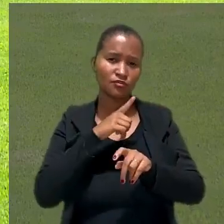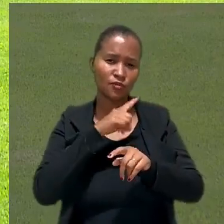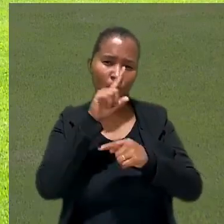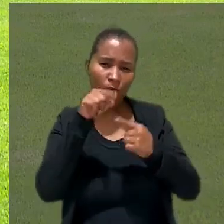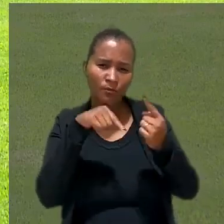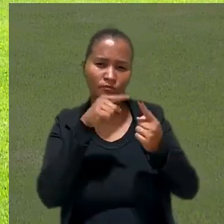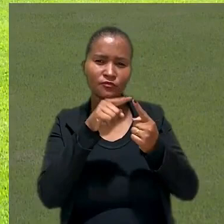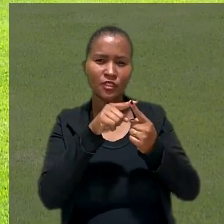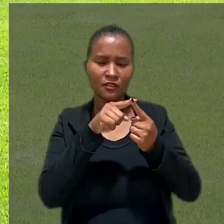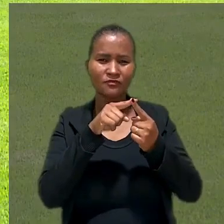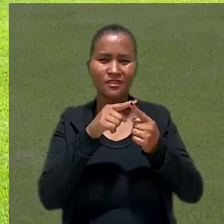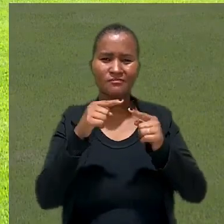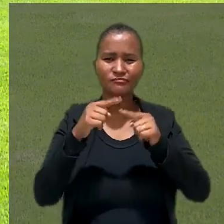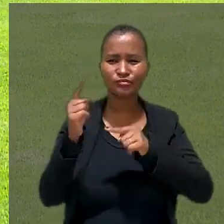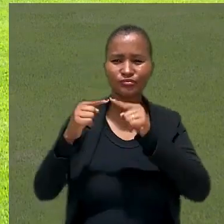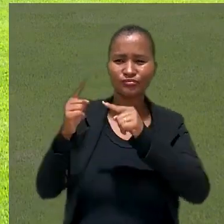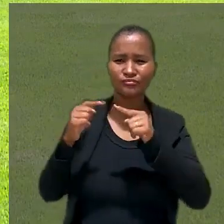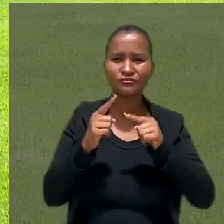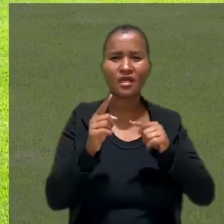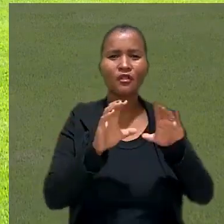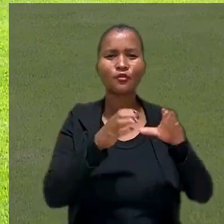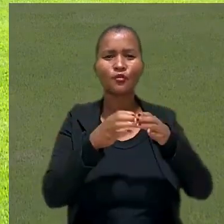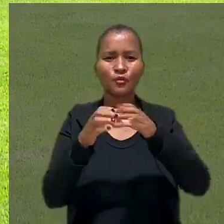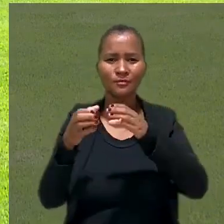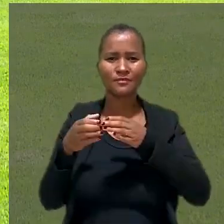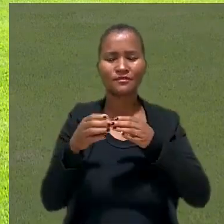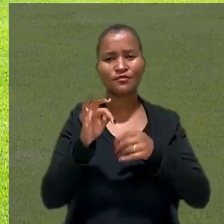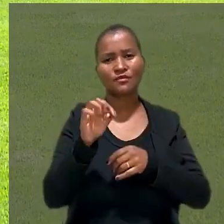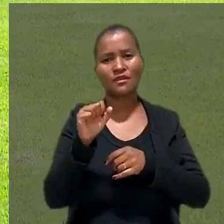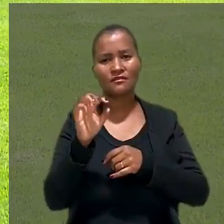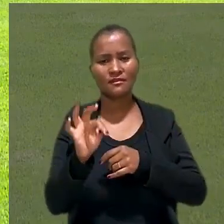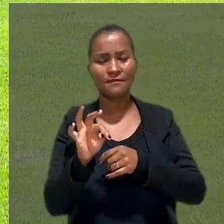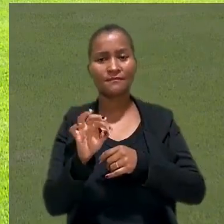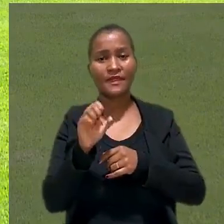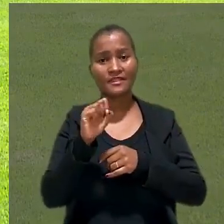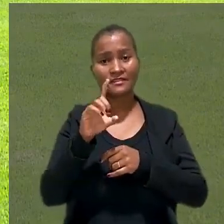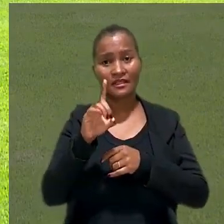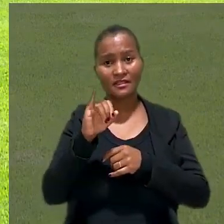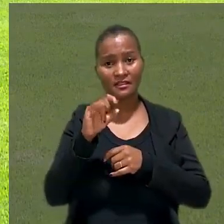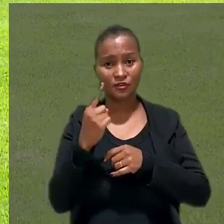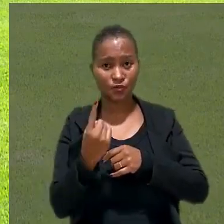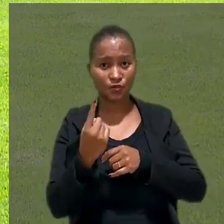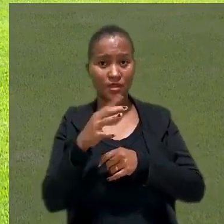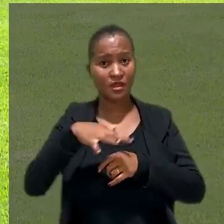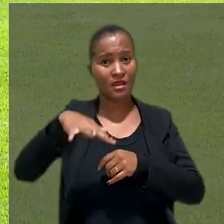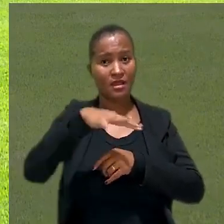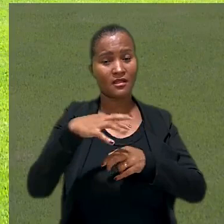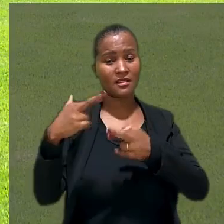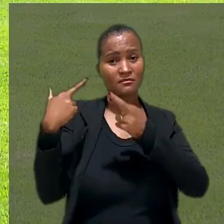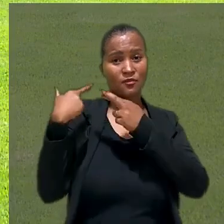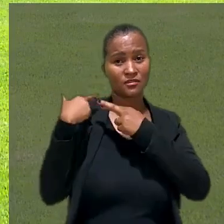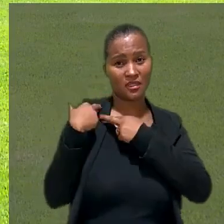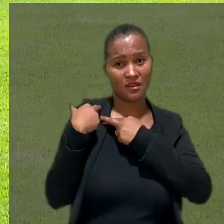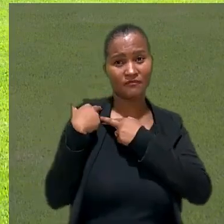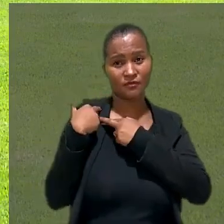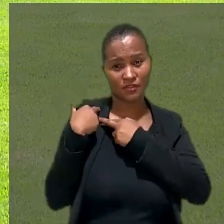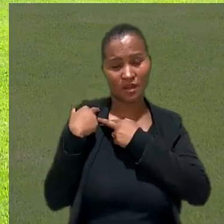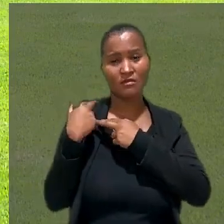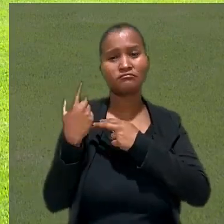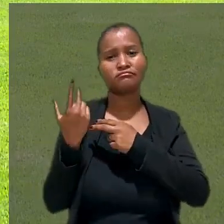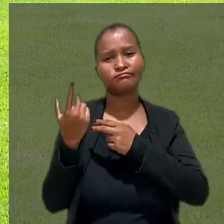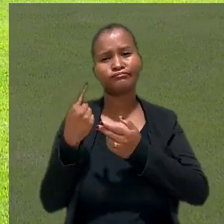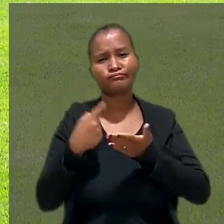que vinha sendo objeto de entendimentos divergentes entre as turmas do TST. A SDI-1 é o órgão responsável